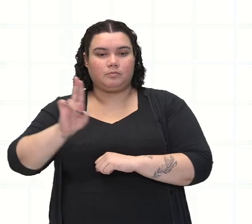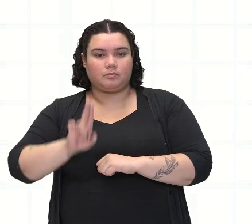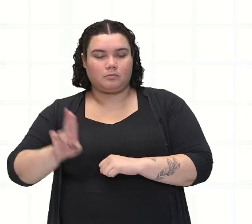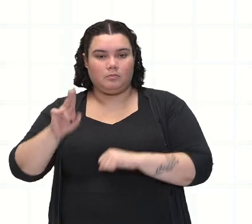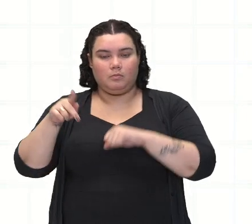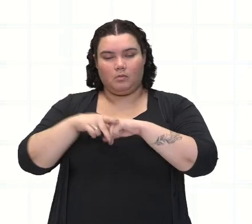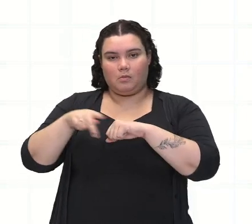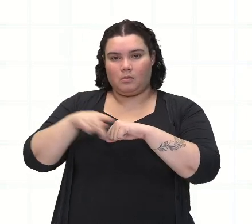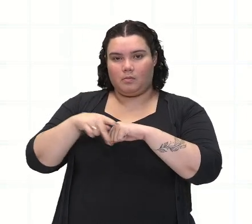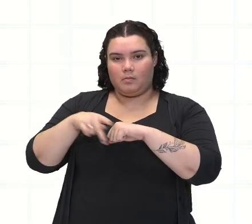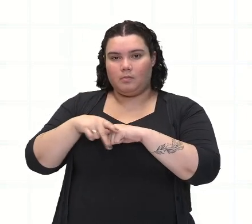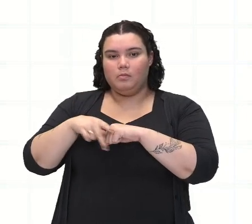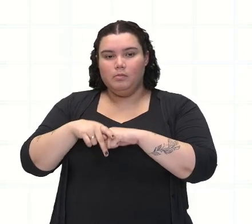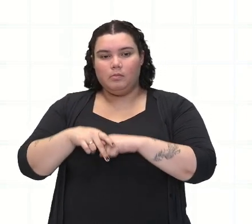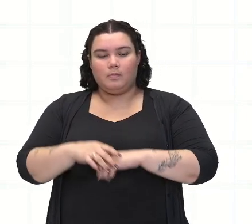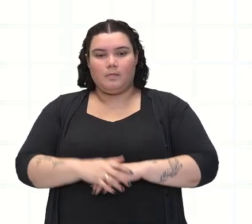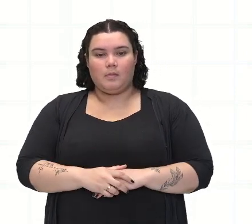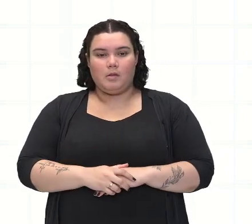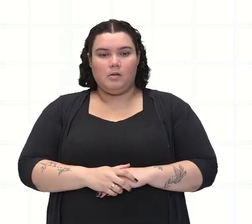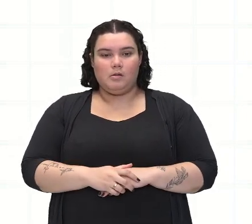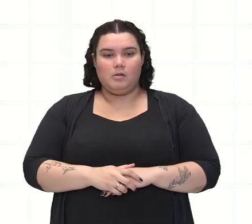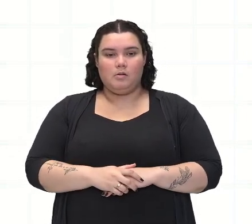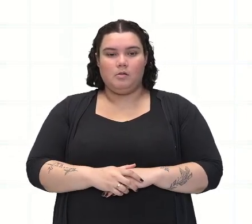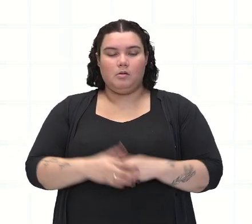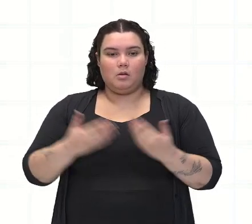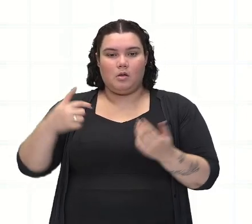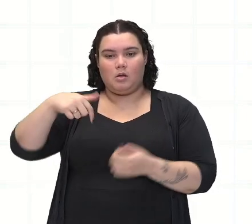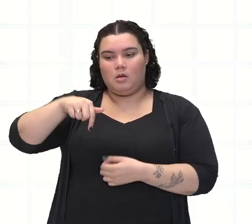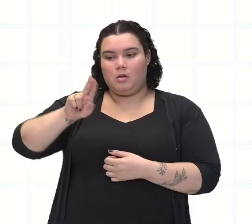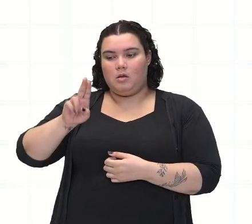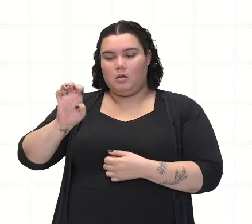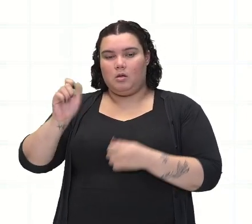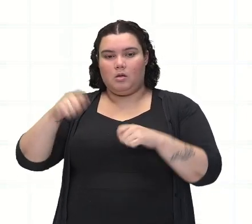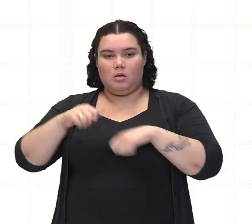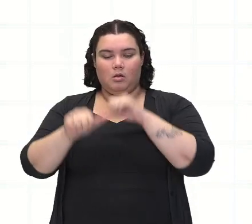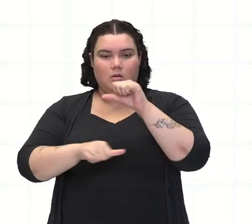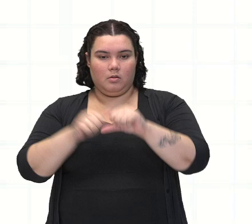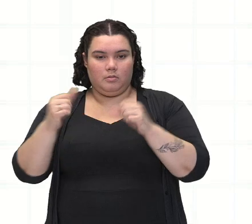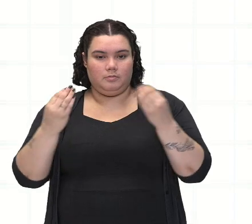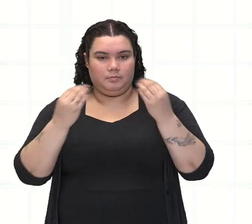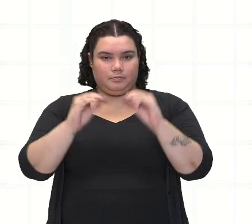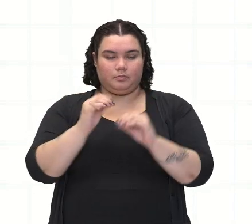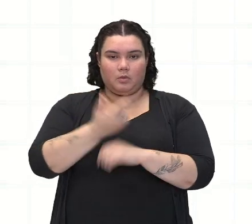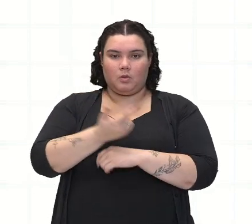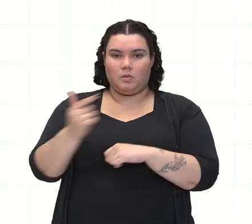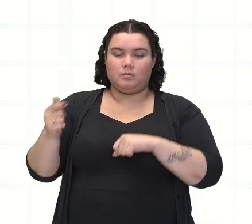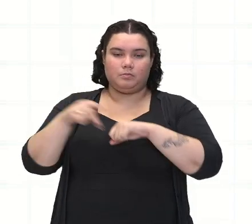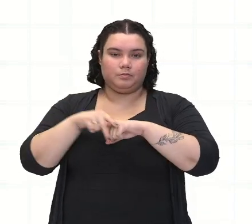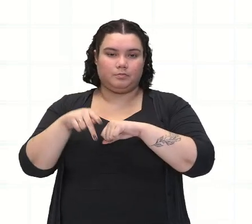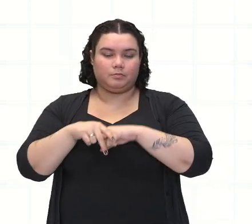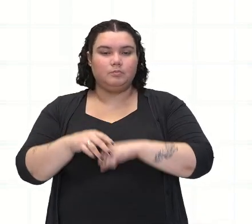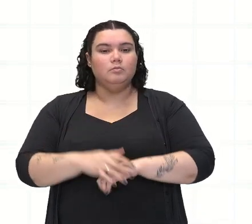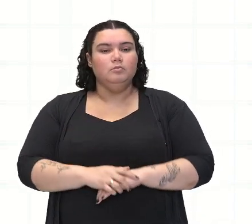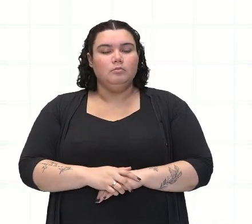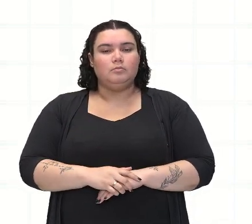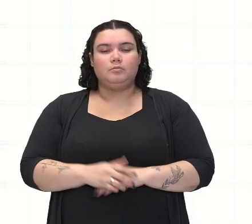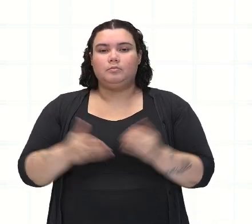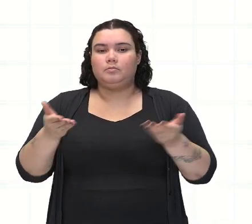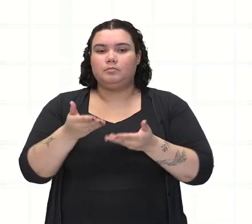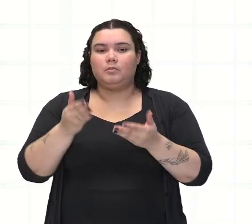desses pronomes que pode ser substituído pelo qual, pelos quais. Agora,